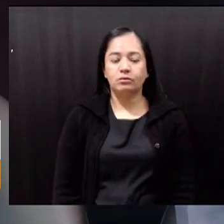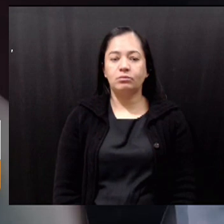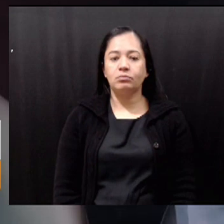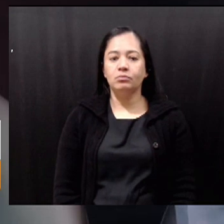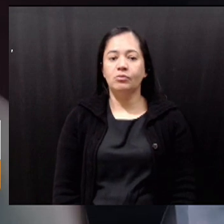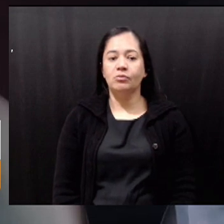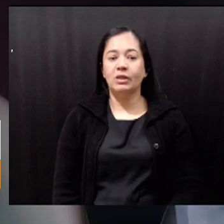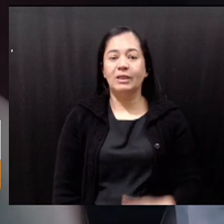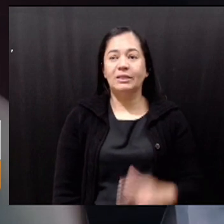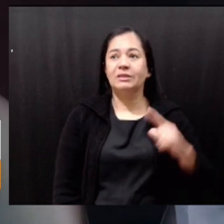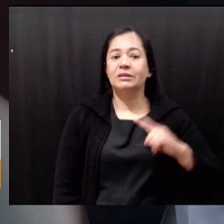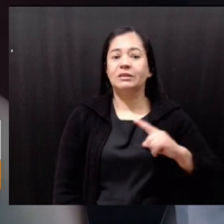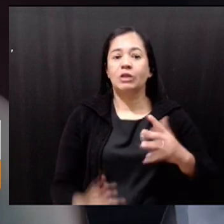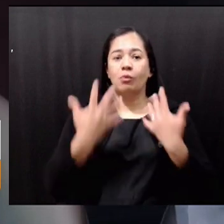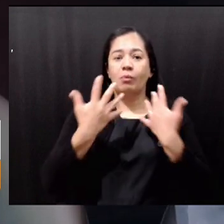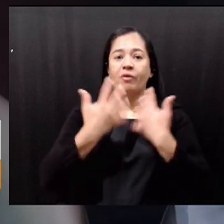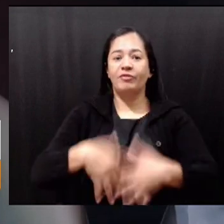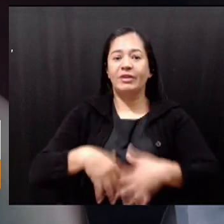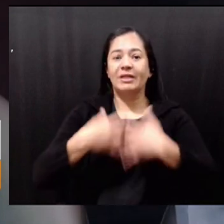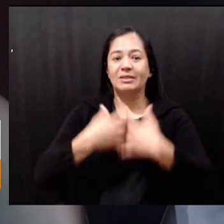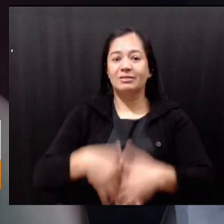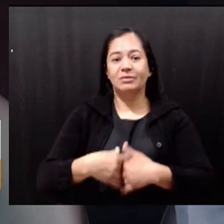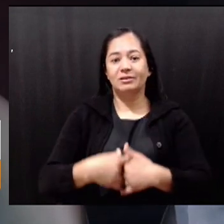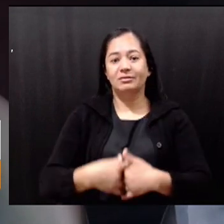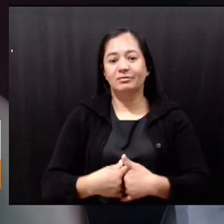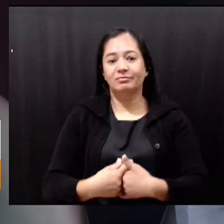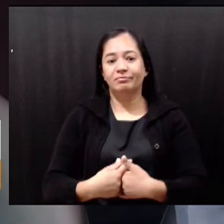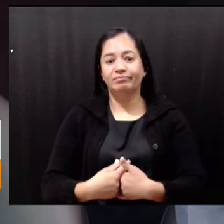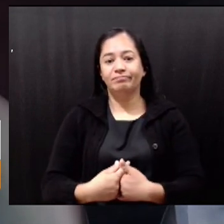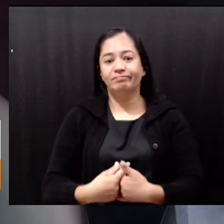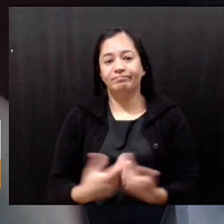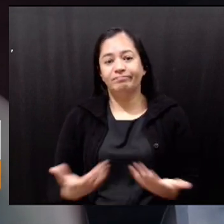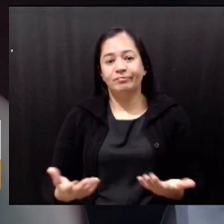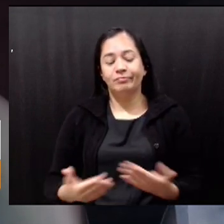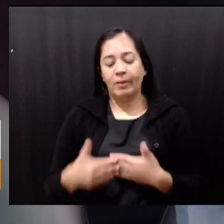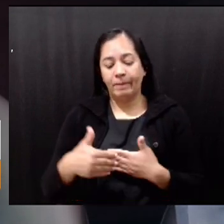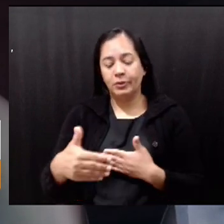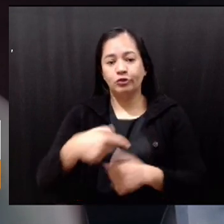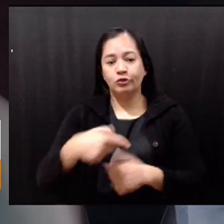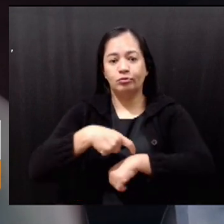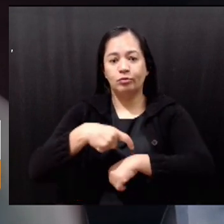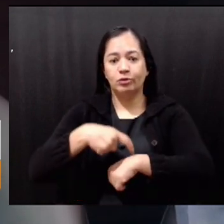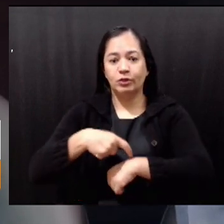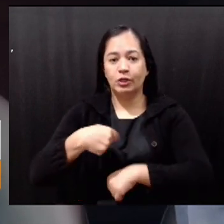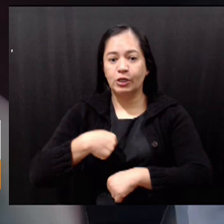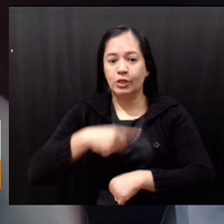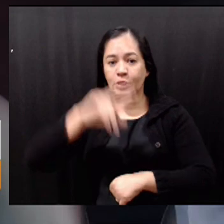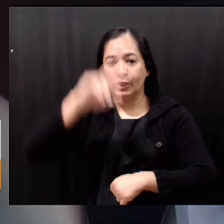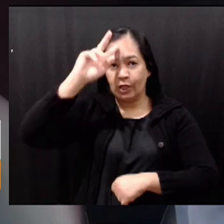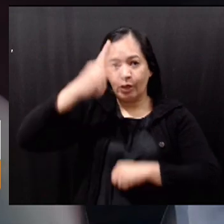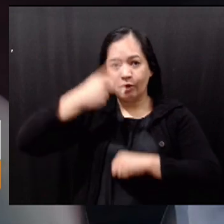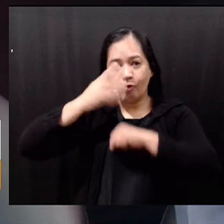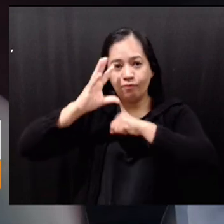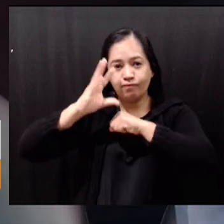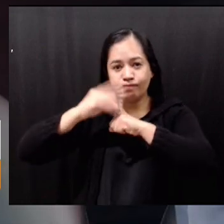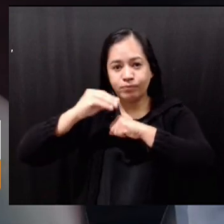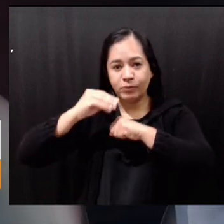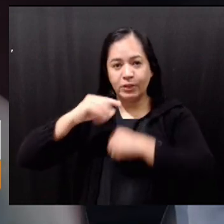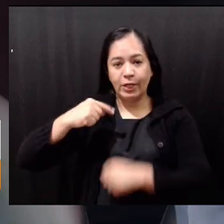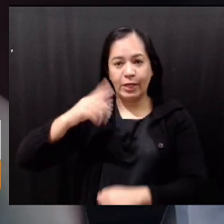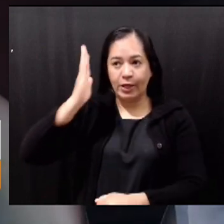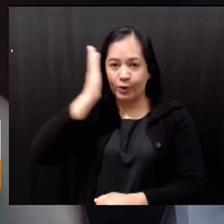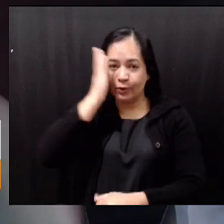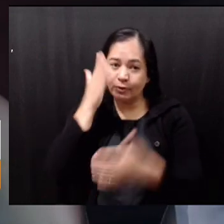flexibilidade muito grande. A partir do momento que eu me conheço, eu consigo entender os meus limites, as